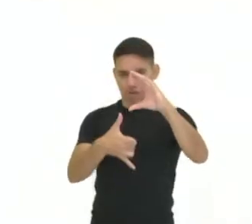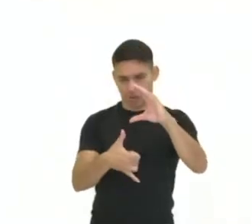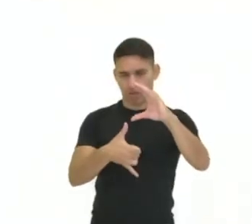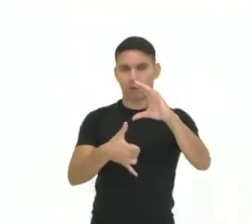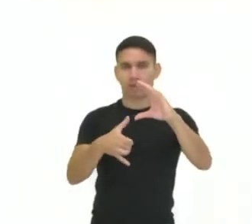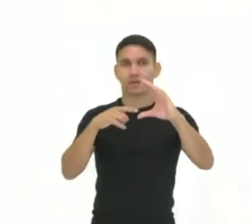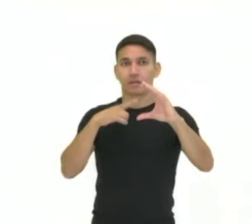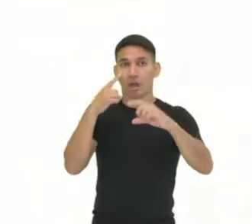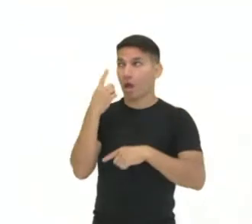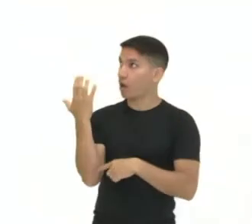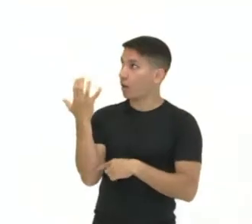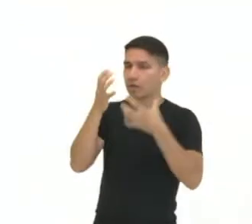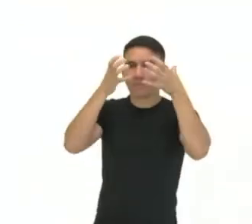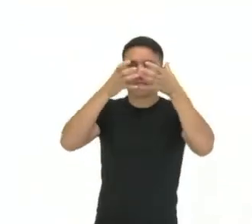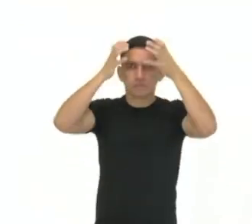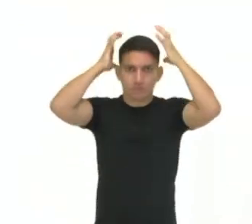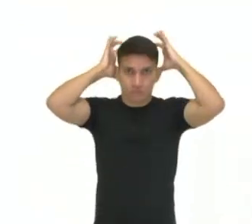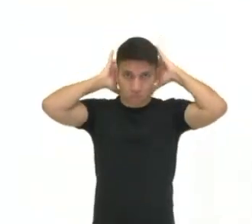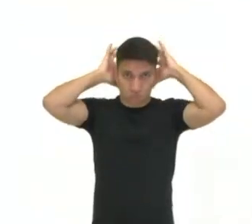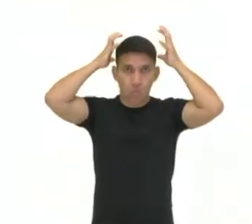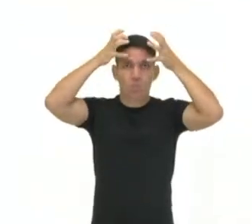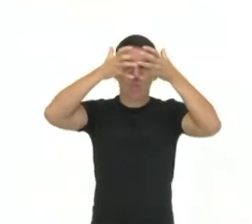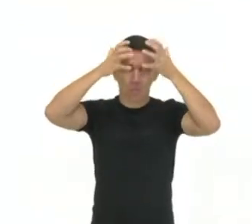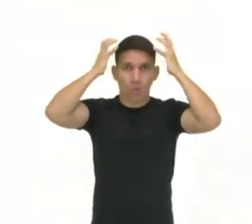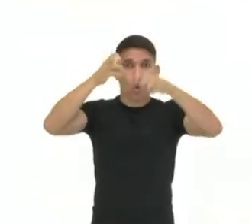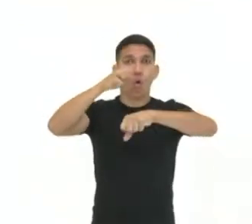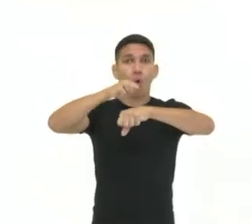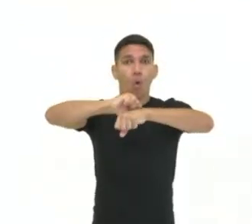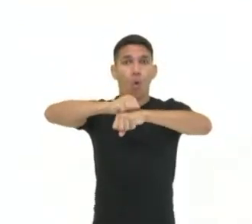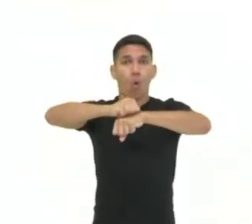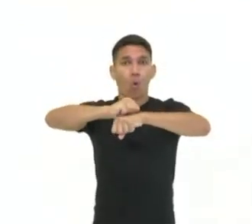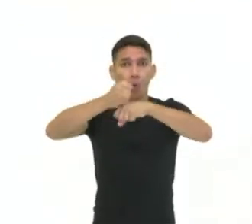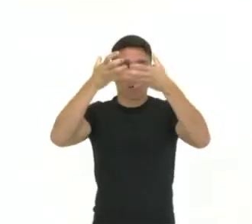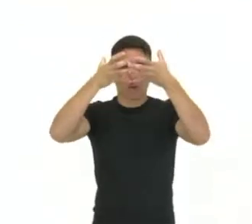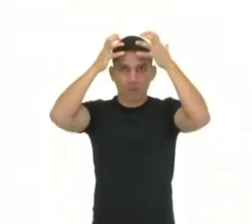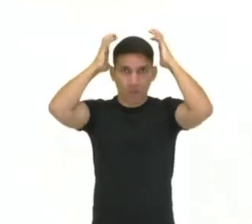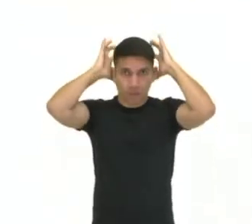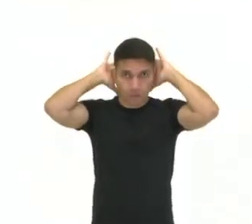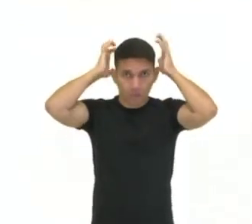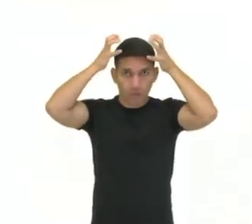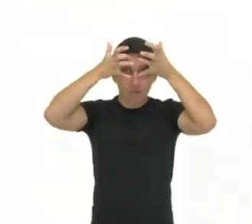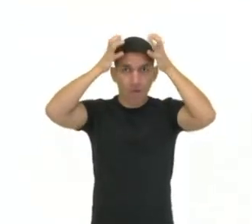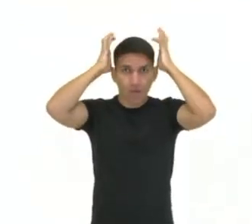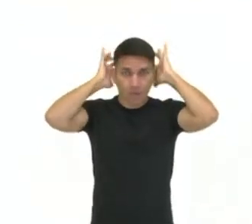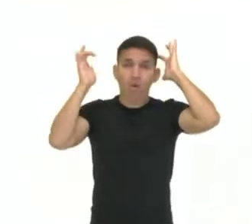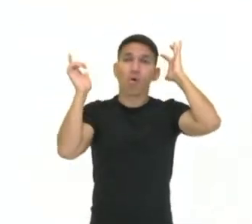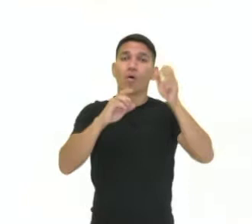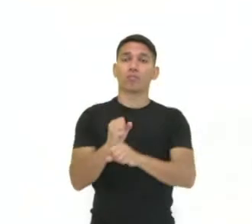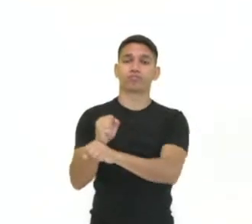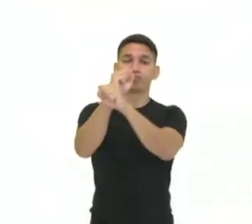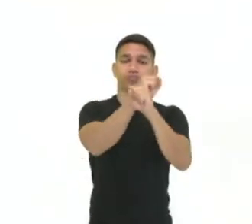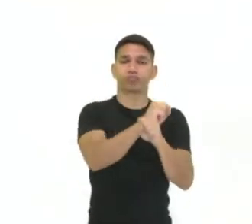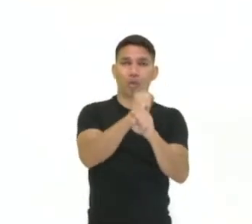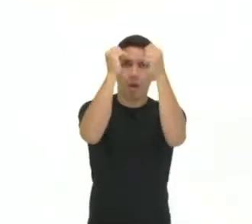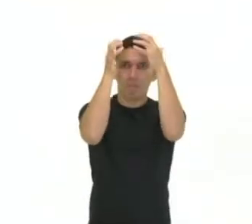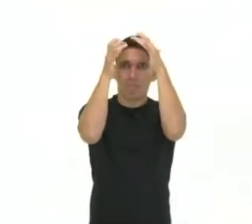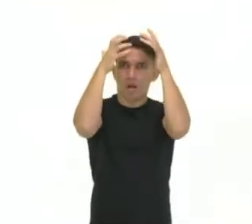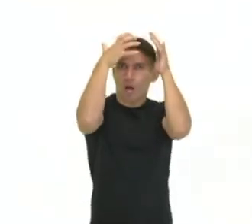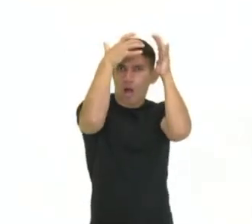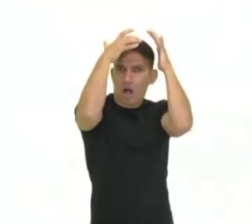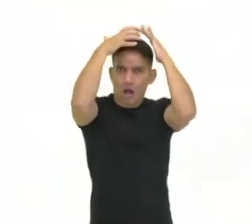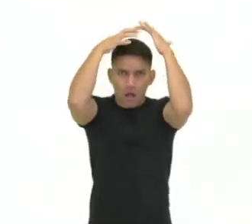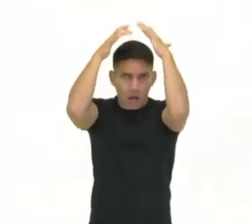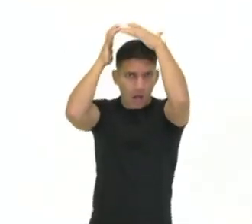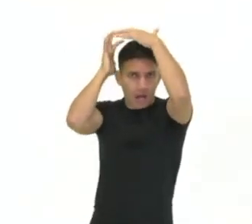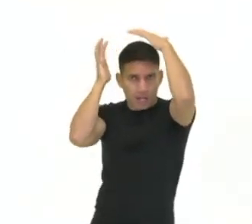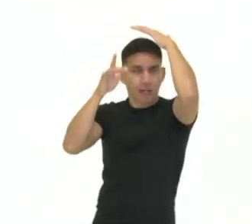temos a nossa caixa craniana, os nossos ossos da cabeça que protegem esses órgãos tão